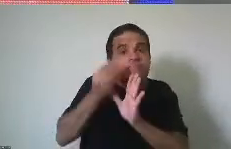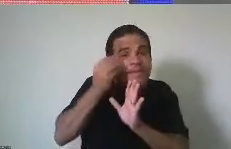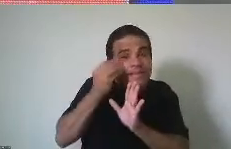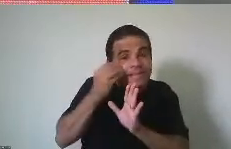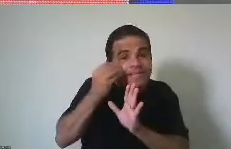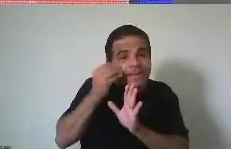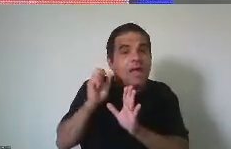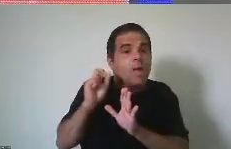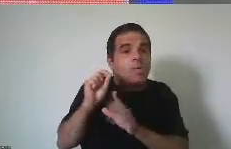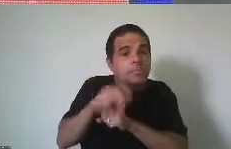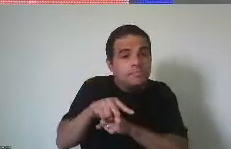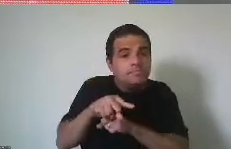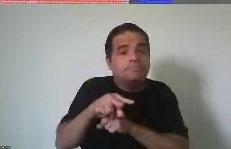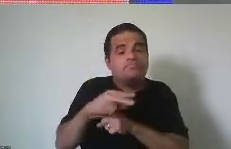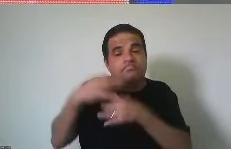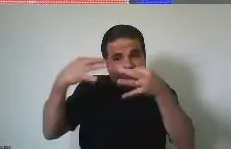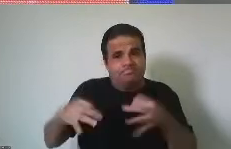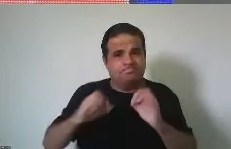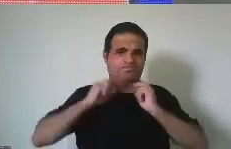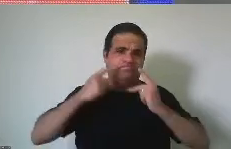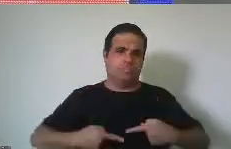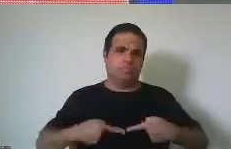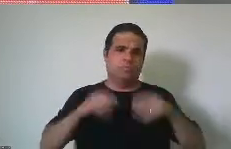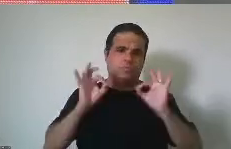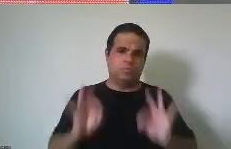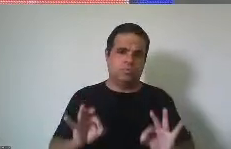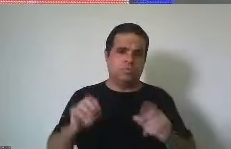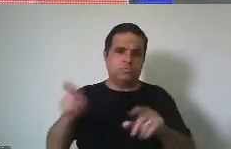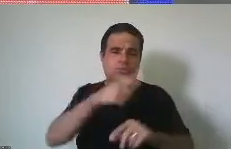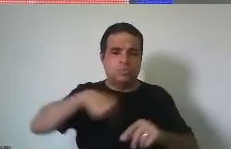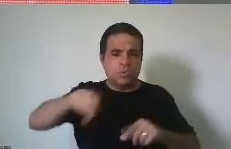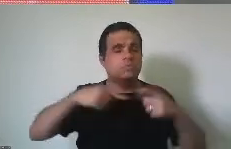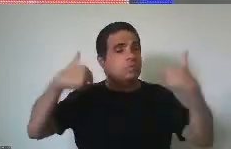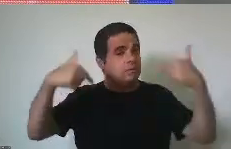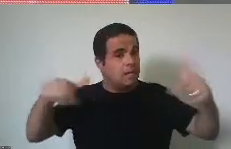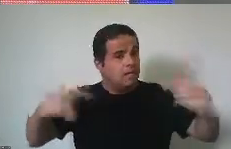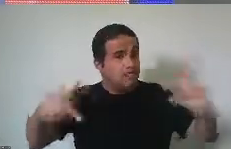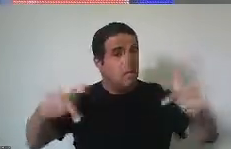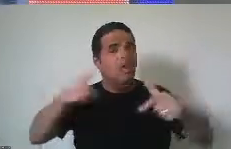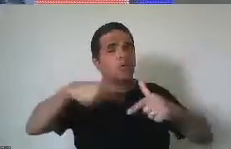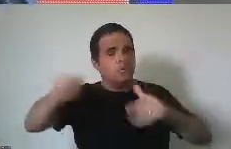ter o susto reconhecimento e pelo nosso trabalho